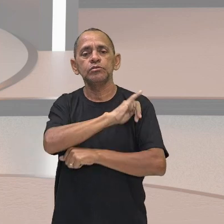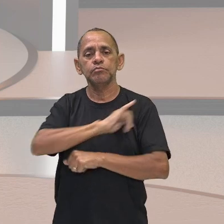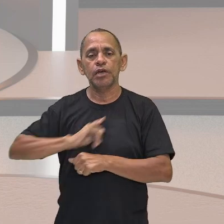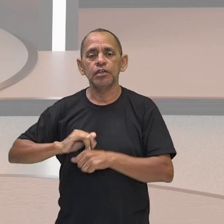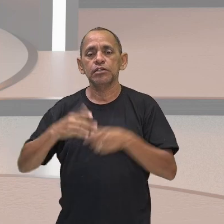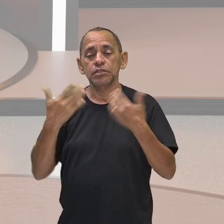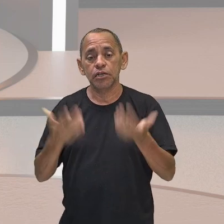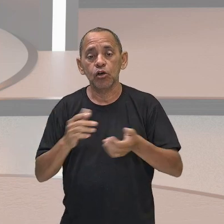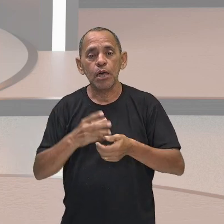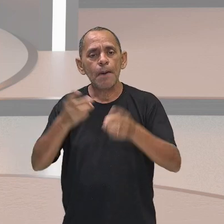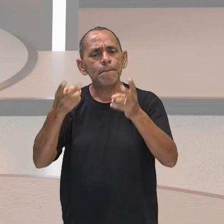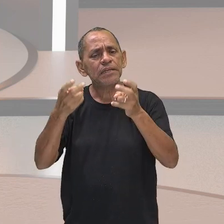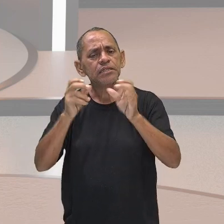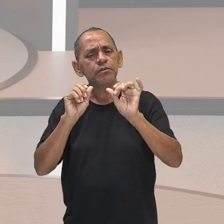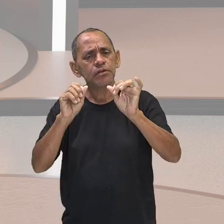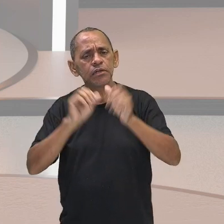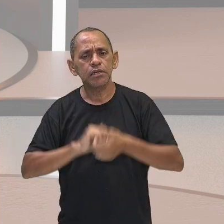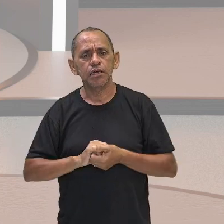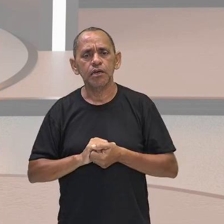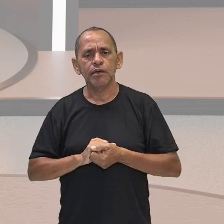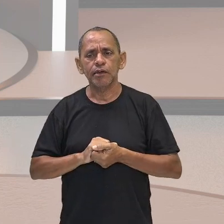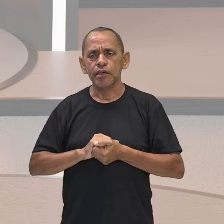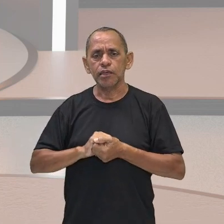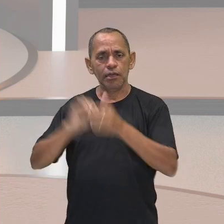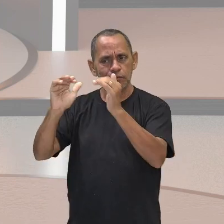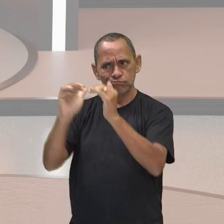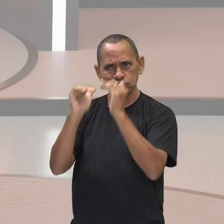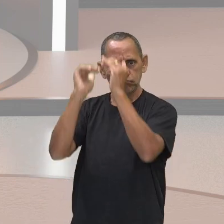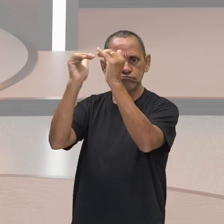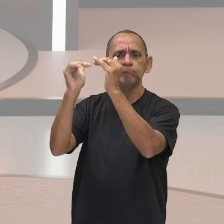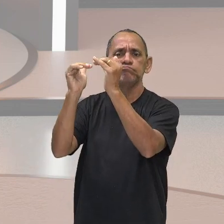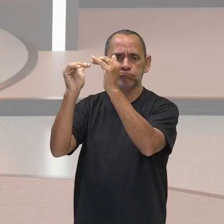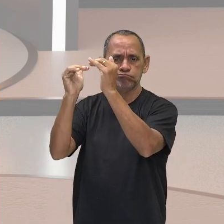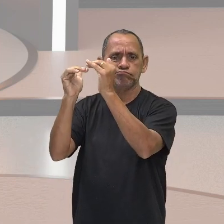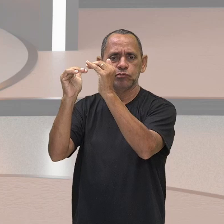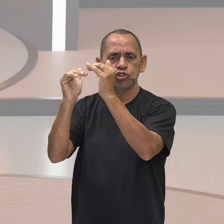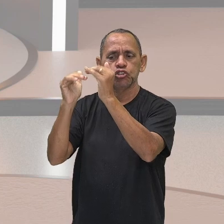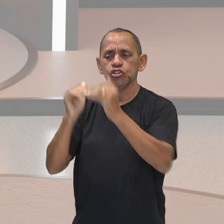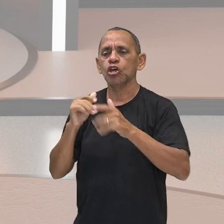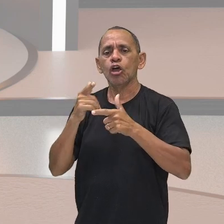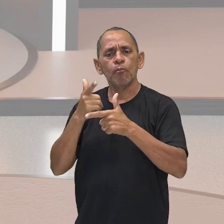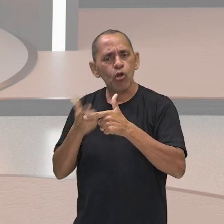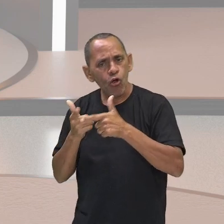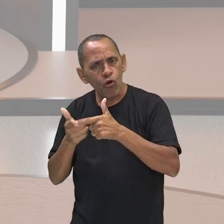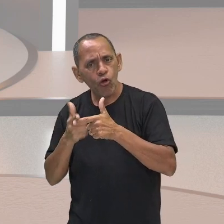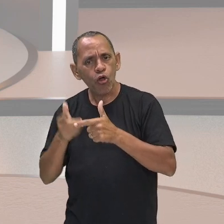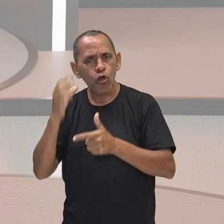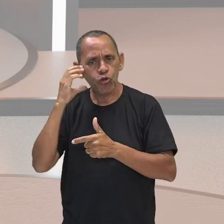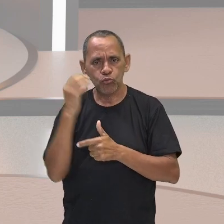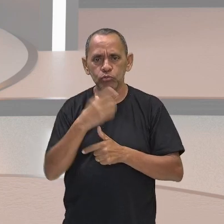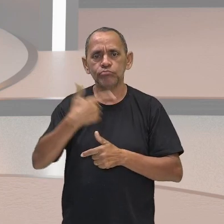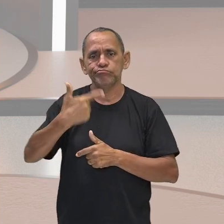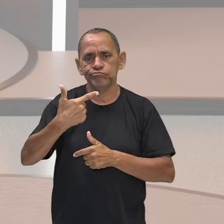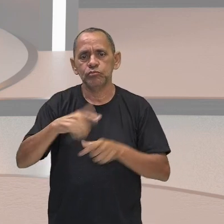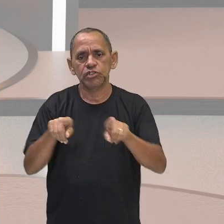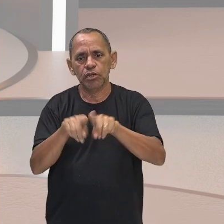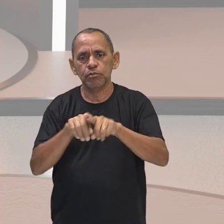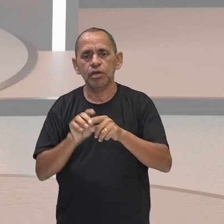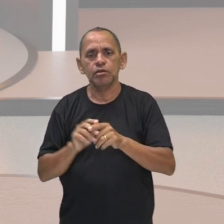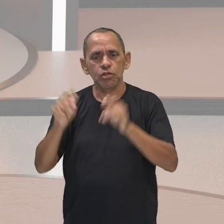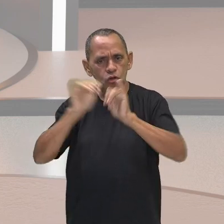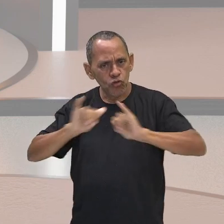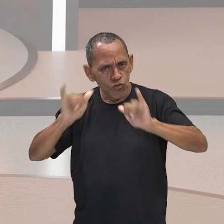não é mesmo, chateadas. Então, tu imagina isso nos jornais, sendo publicado diariamente. Ou